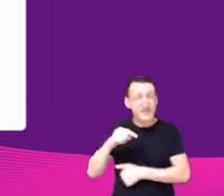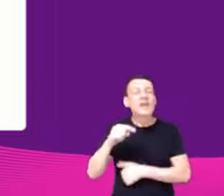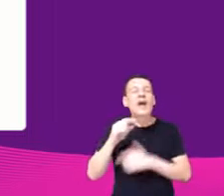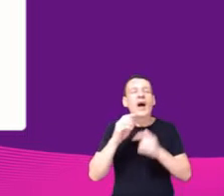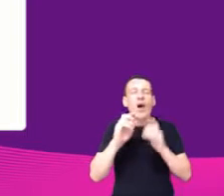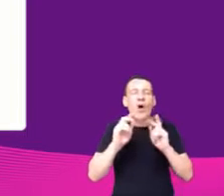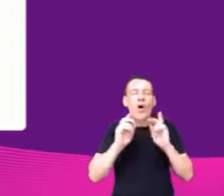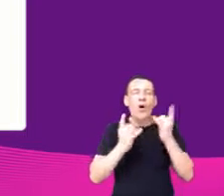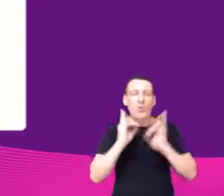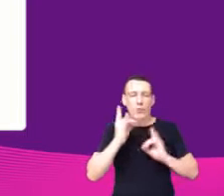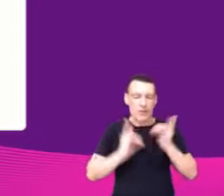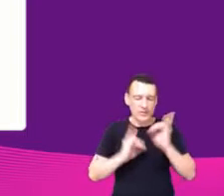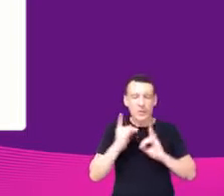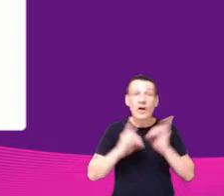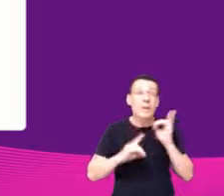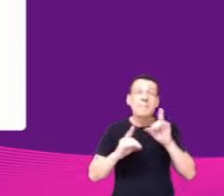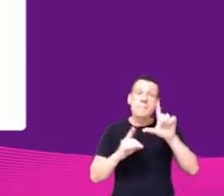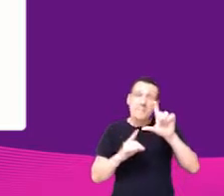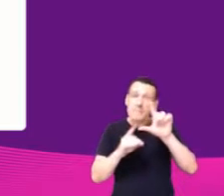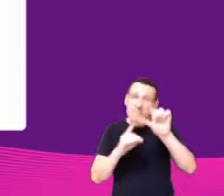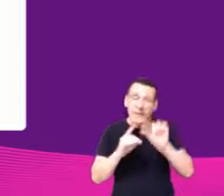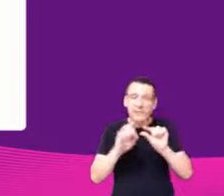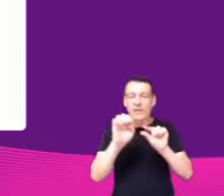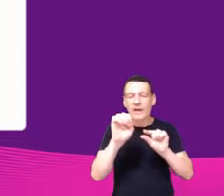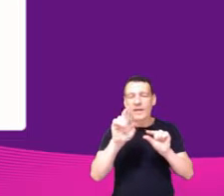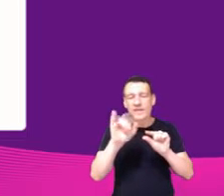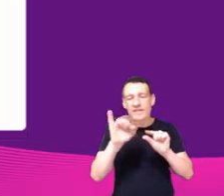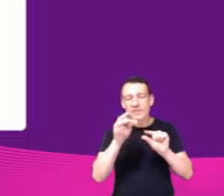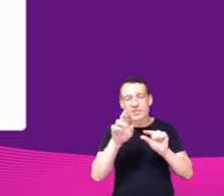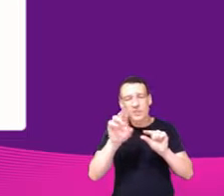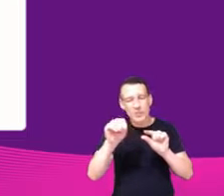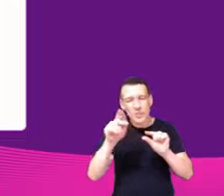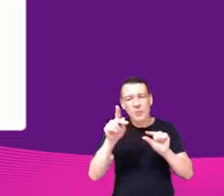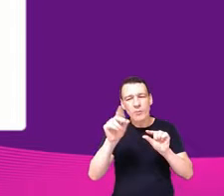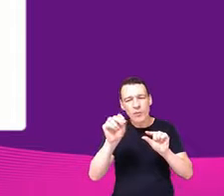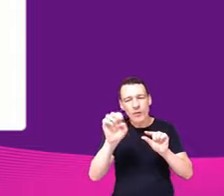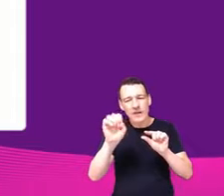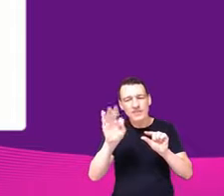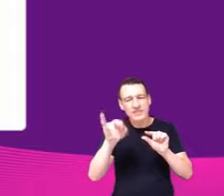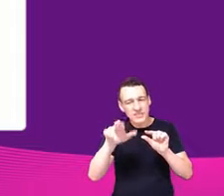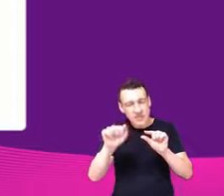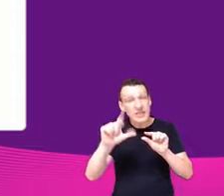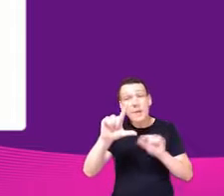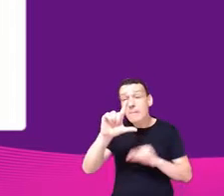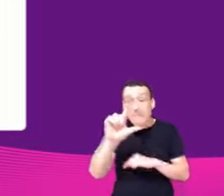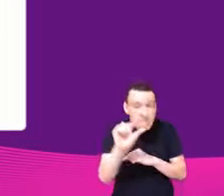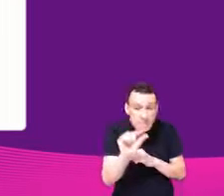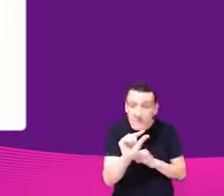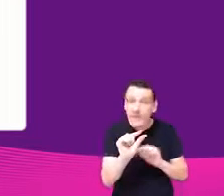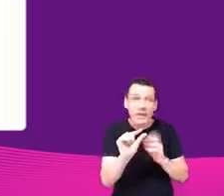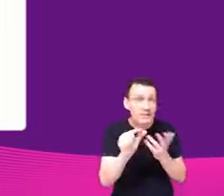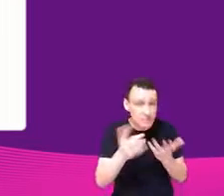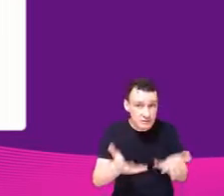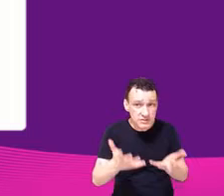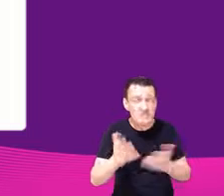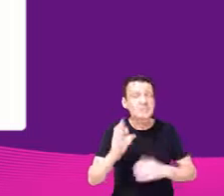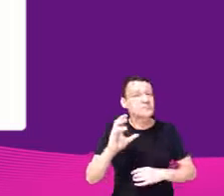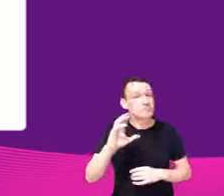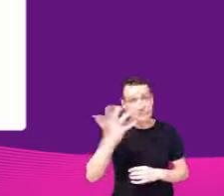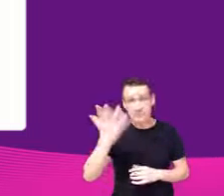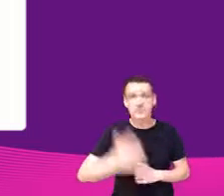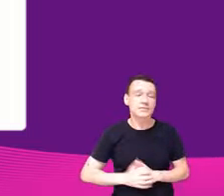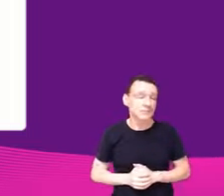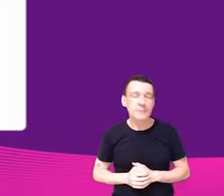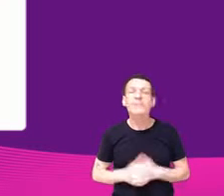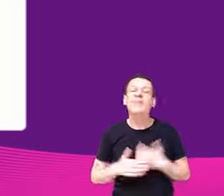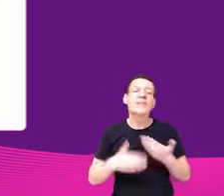a eritropoetina, né? E você, na verdade, vê aparecendo ao longo da progressão da doença renal mais e mais